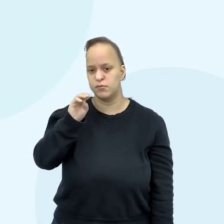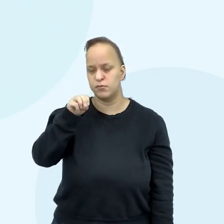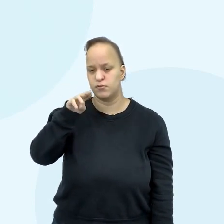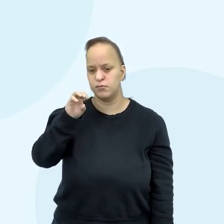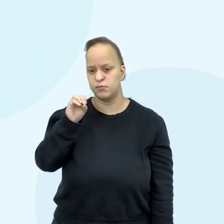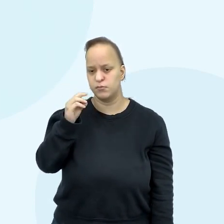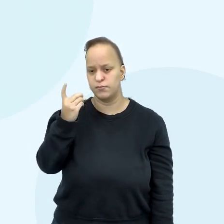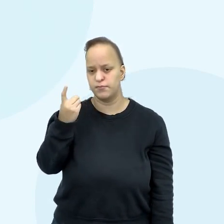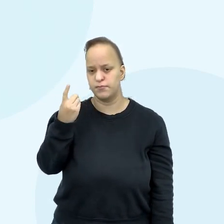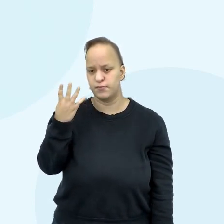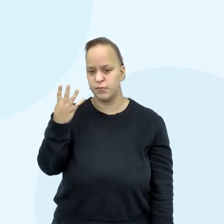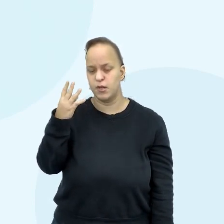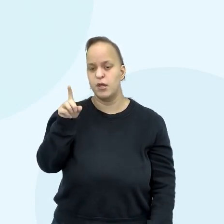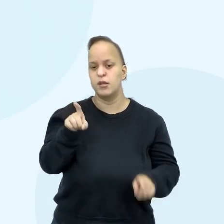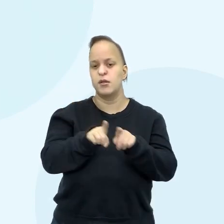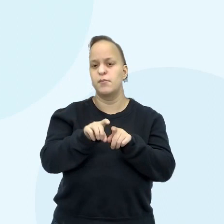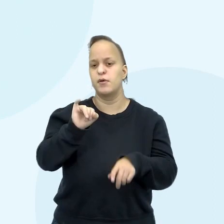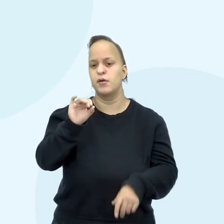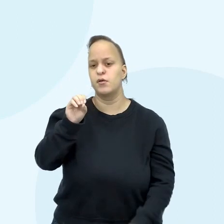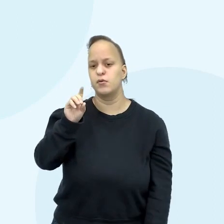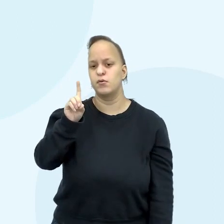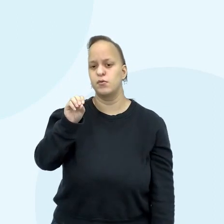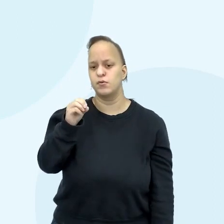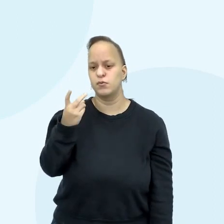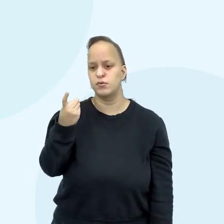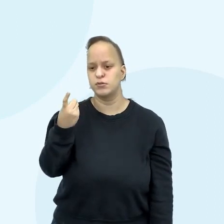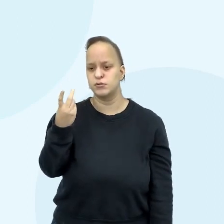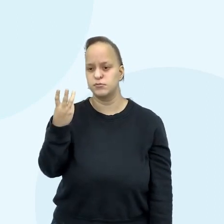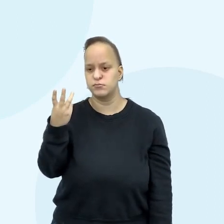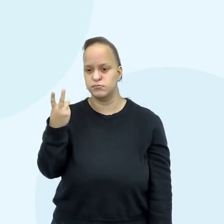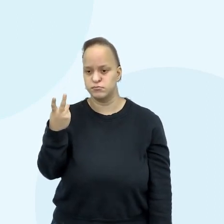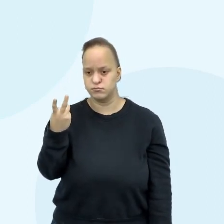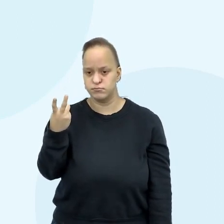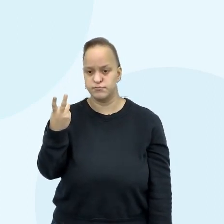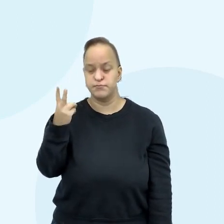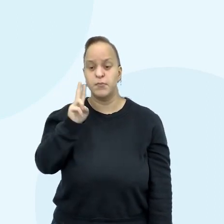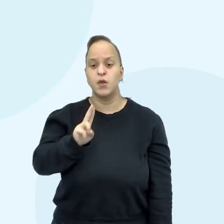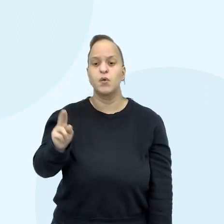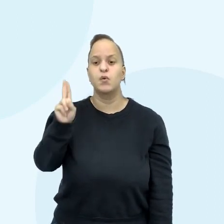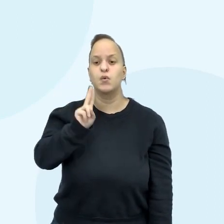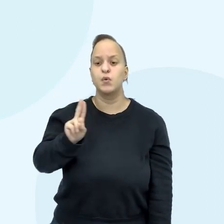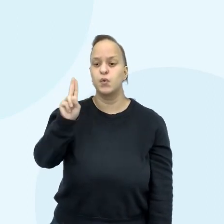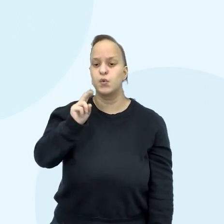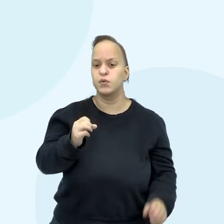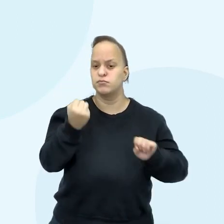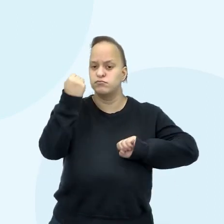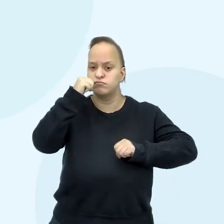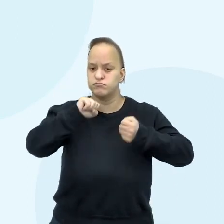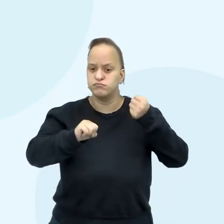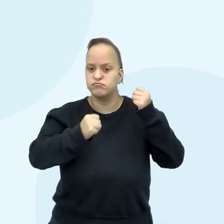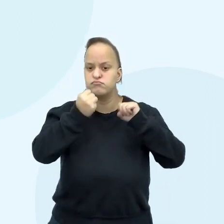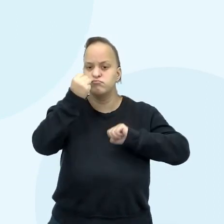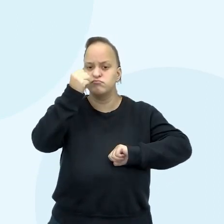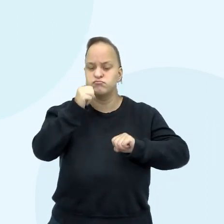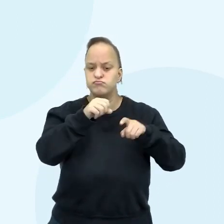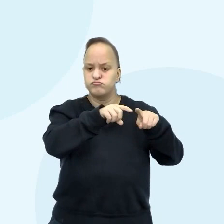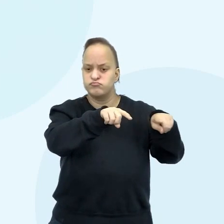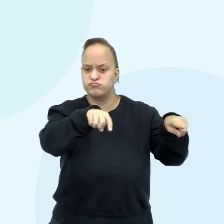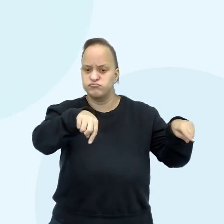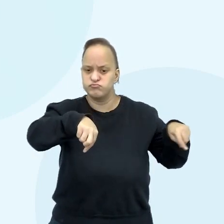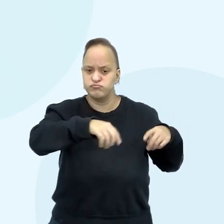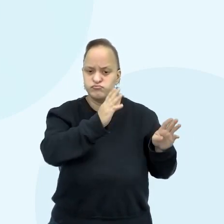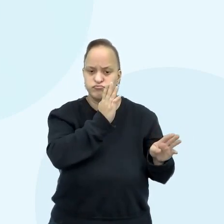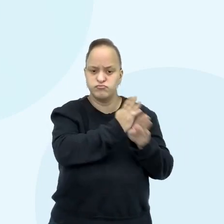iodo 132. Utilizada nas indústrias, em laboratório diagnóstico, né,